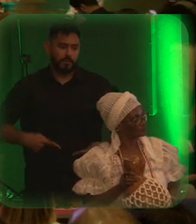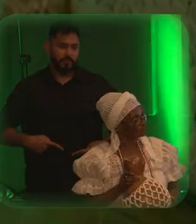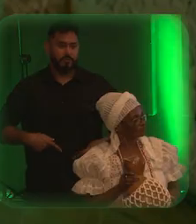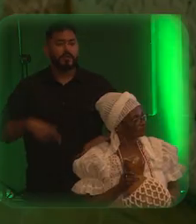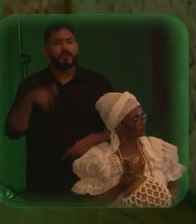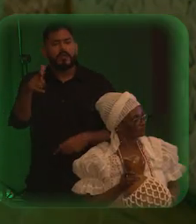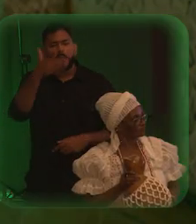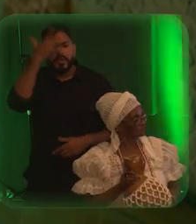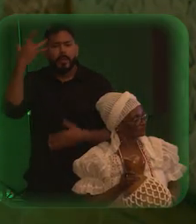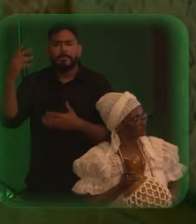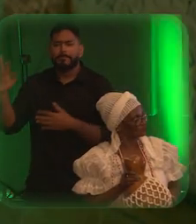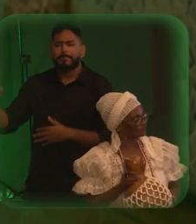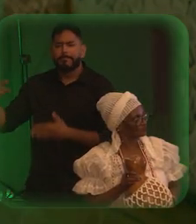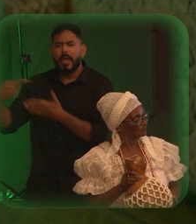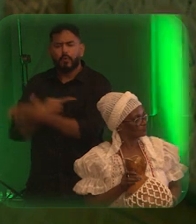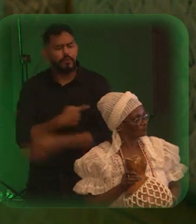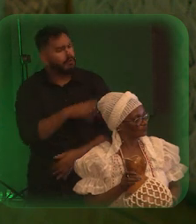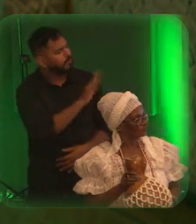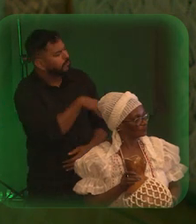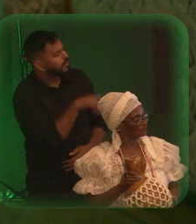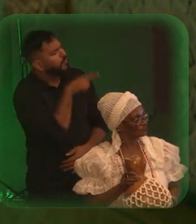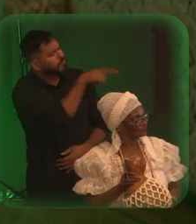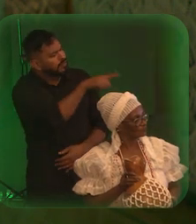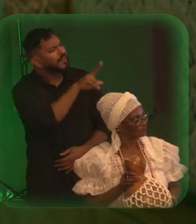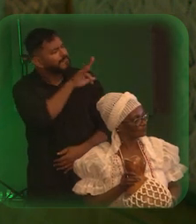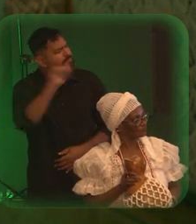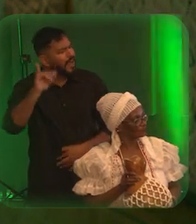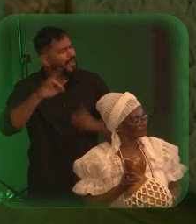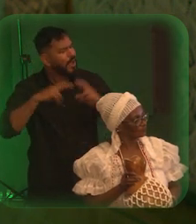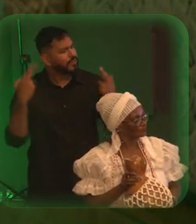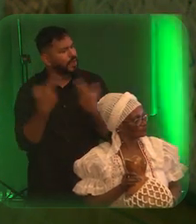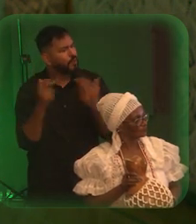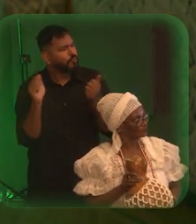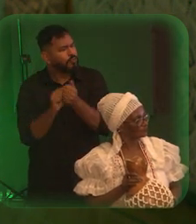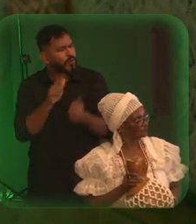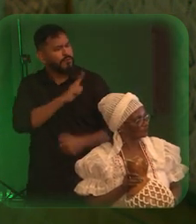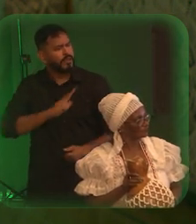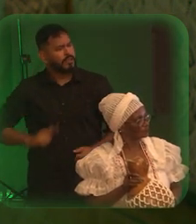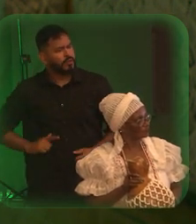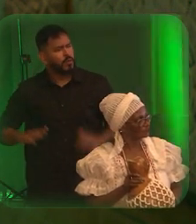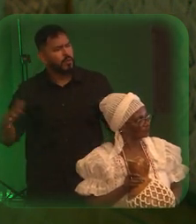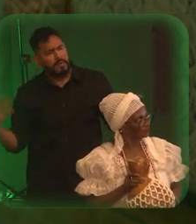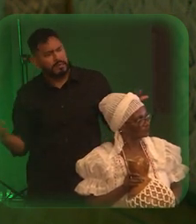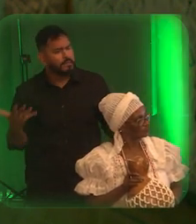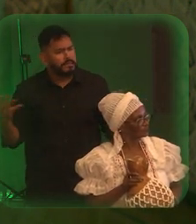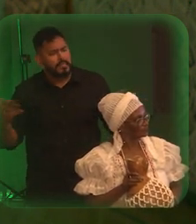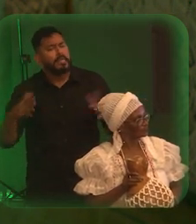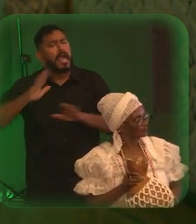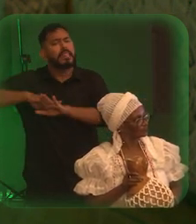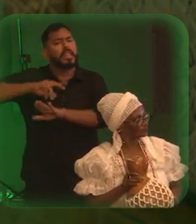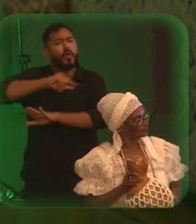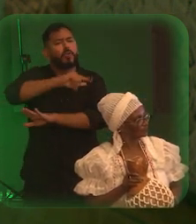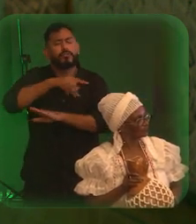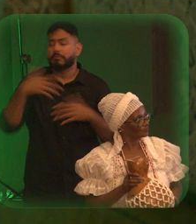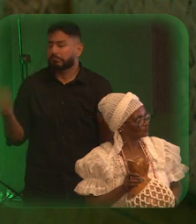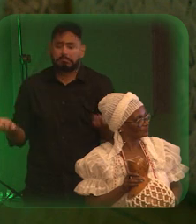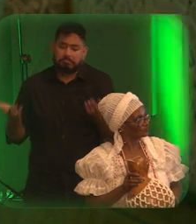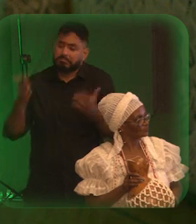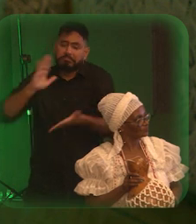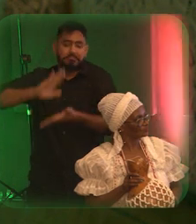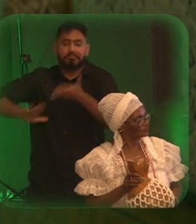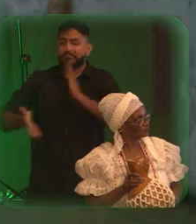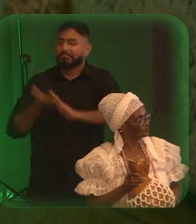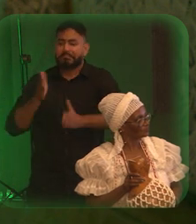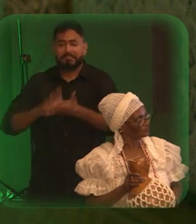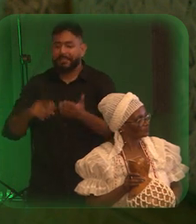perguntaram para mim, mas você vai a uma reunião com o governador, essa questão ideológica, eu digo, gente, para mim não importa a